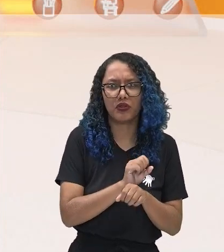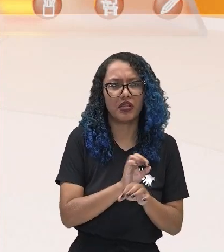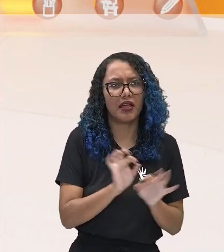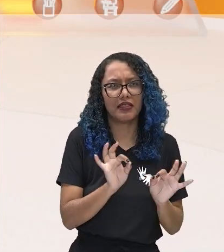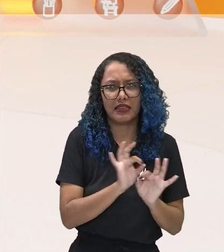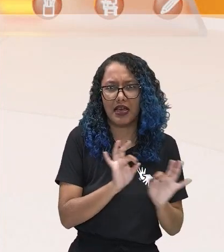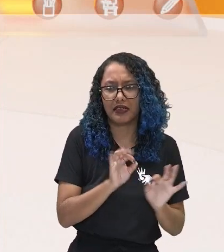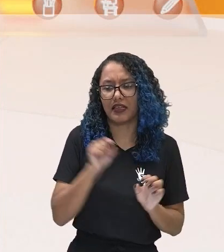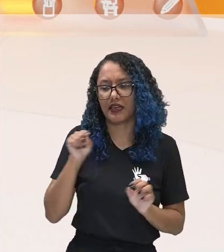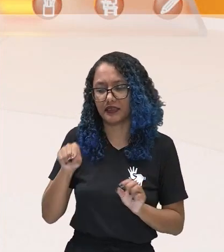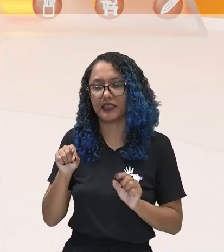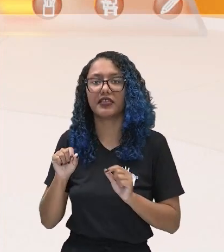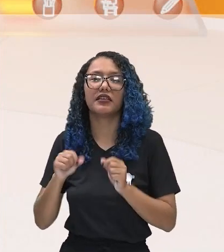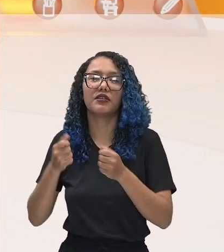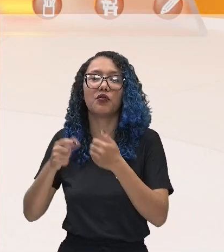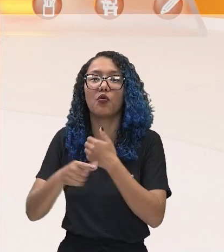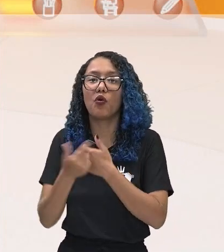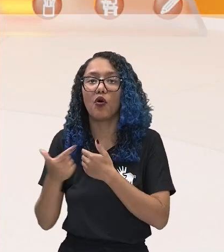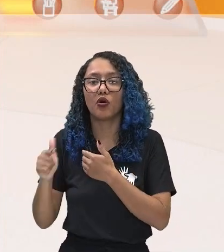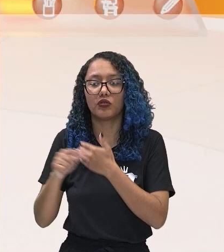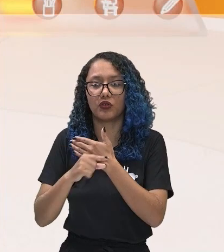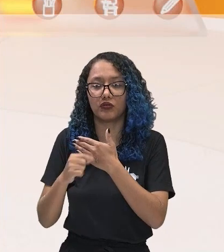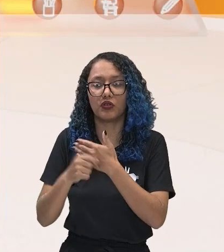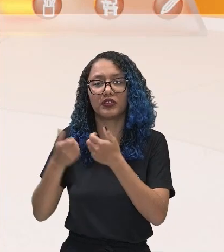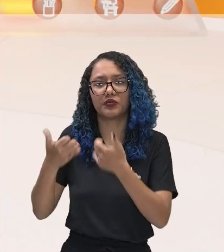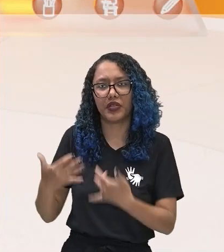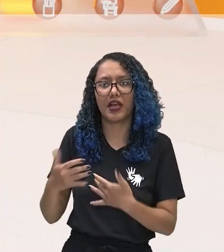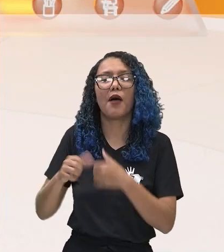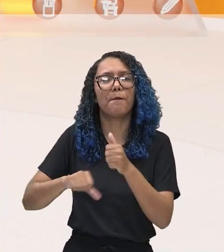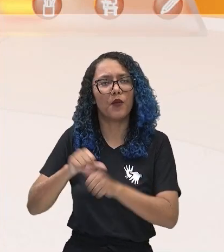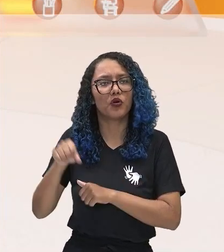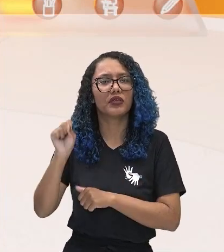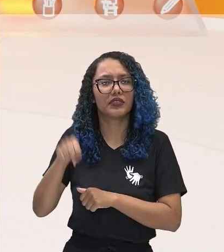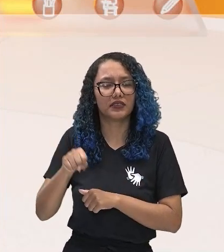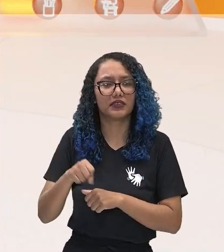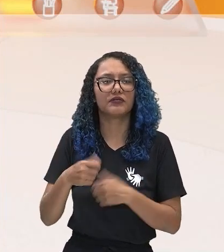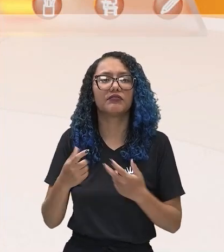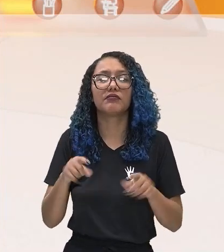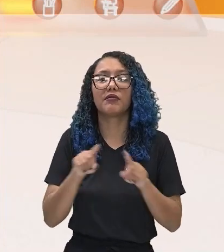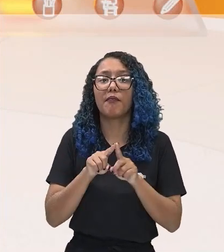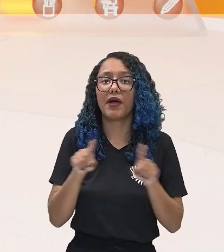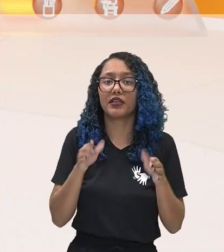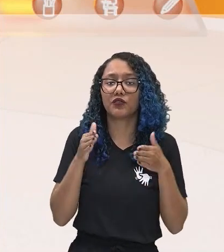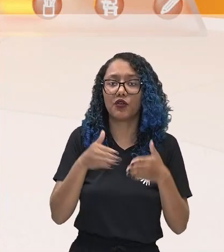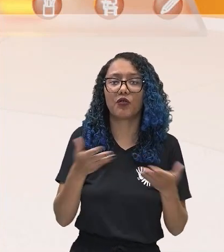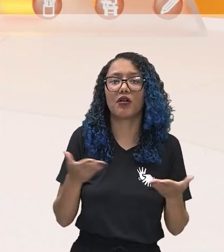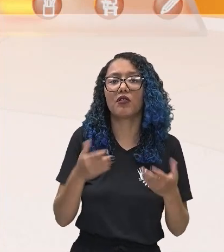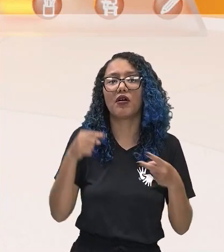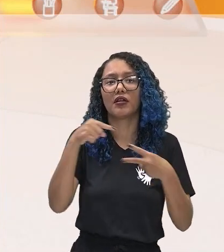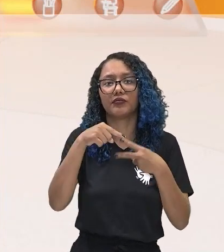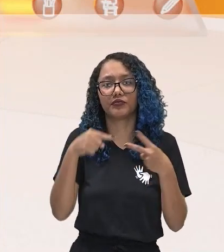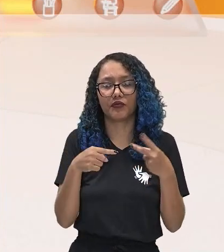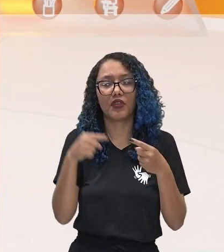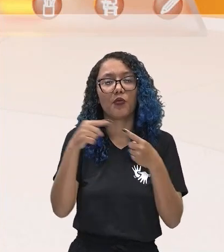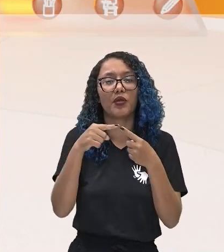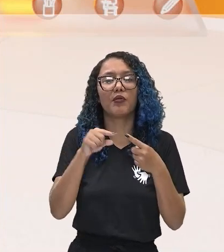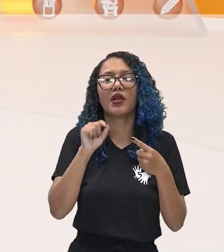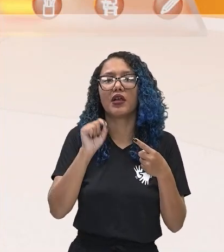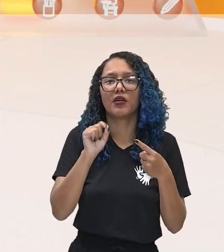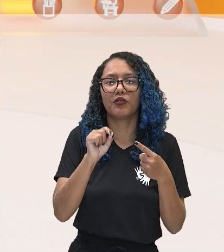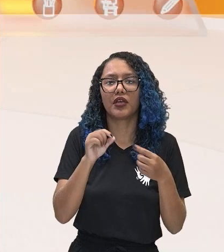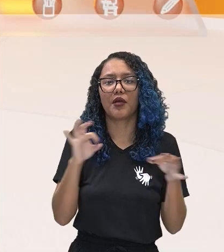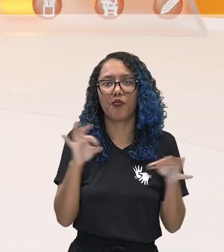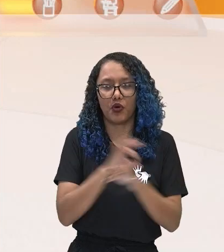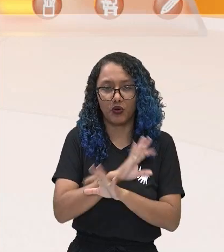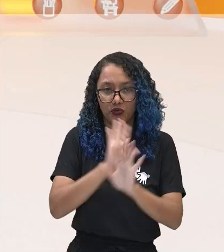estamos falando de quê, então? Do ser em si, aquilo que já está pronto, aquilo que já está dado, aquilo que já está acabado, e do